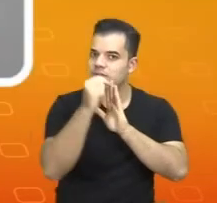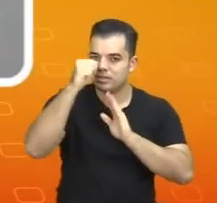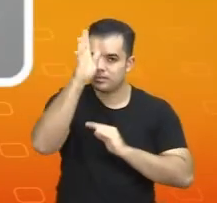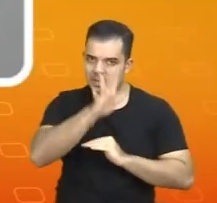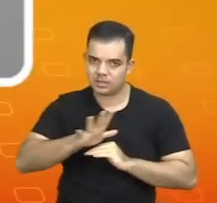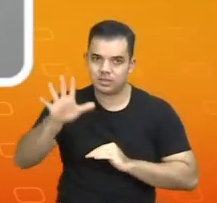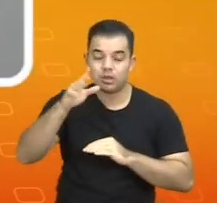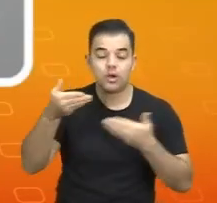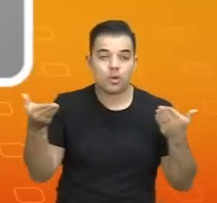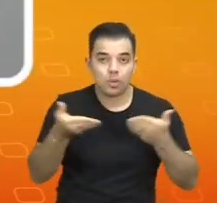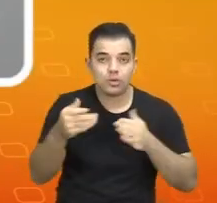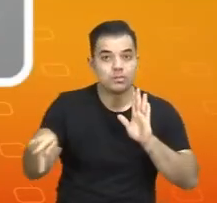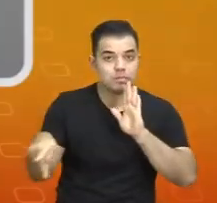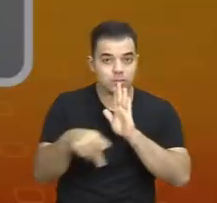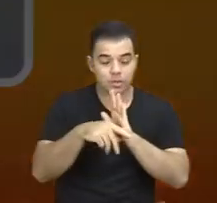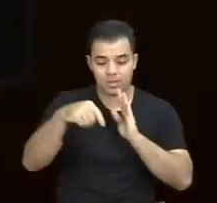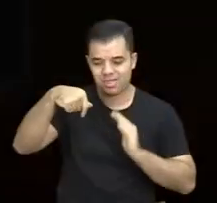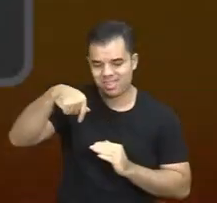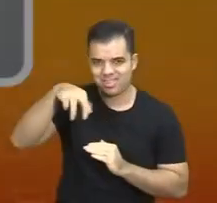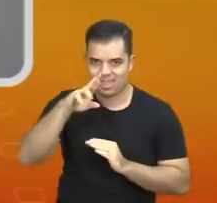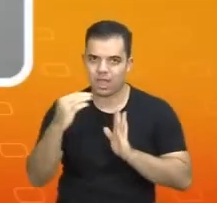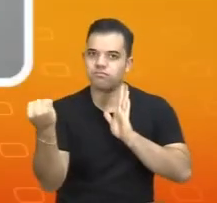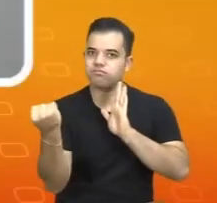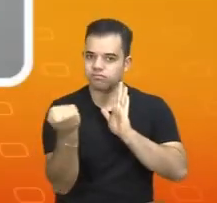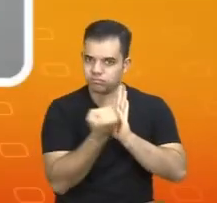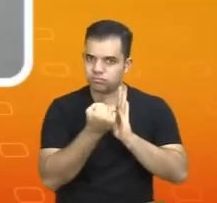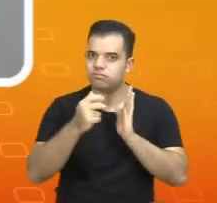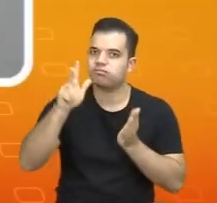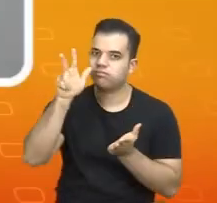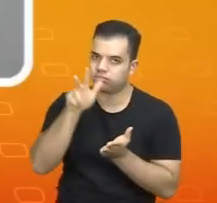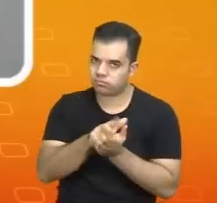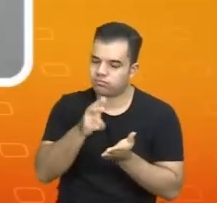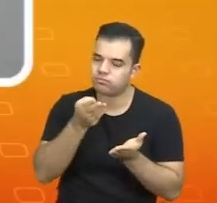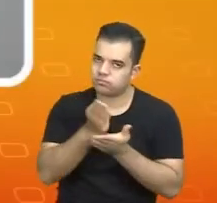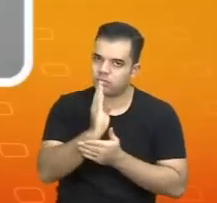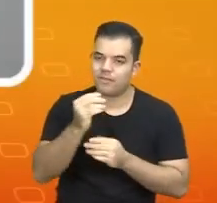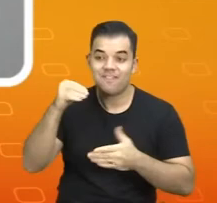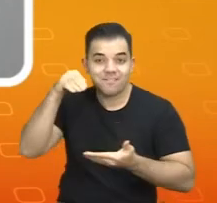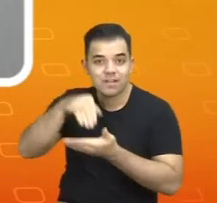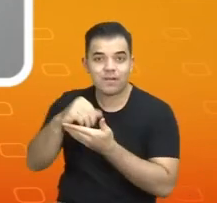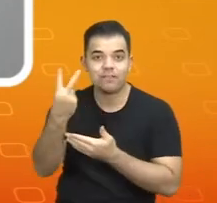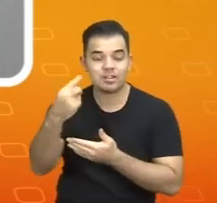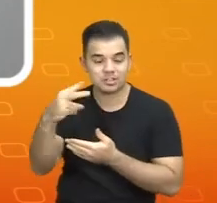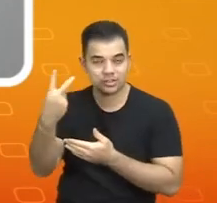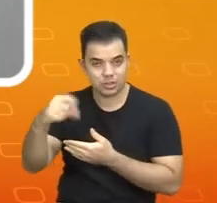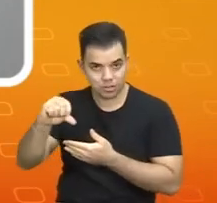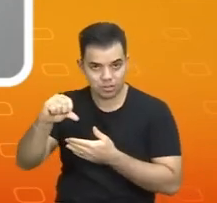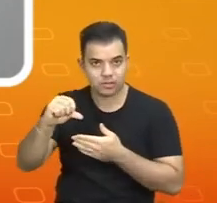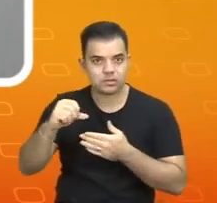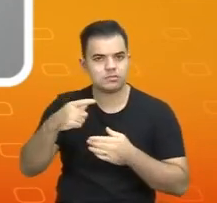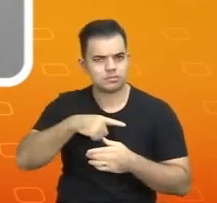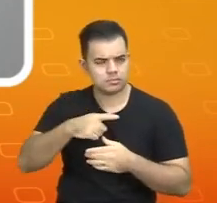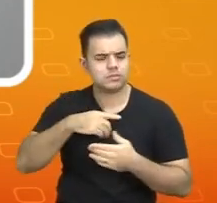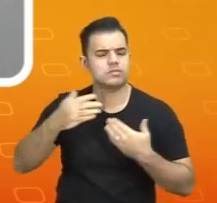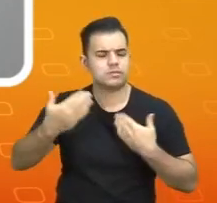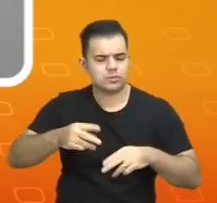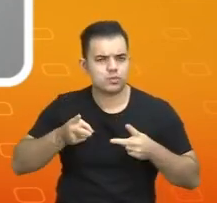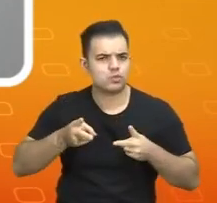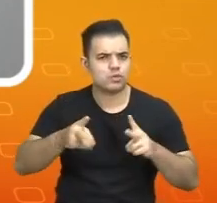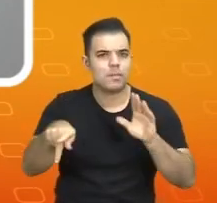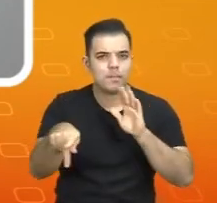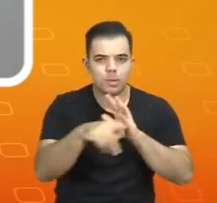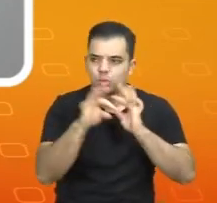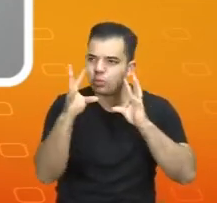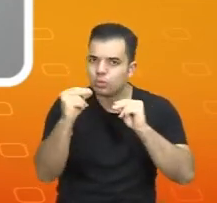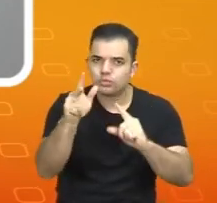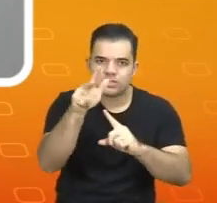de atualização aprovada ao final de 2019 encontra-se em vigor, com a indústria de receptores já colocando